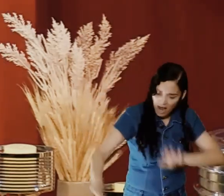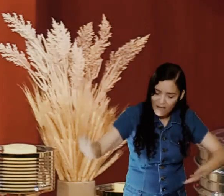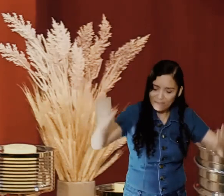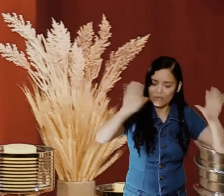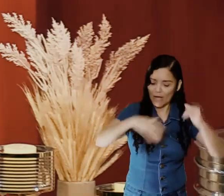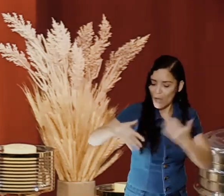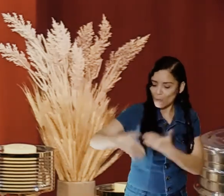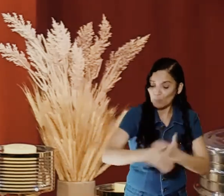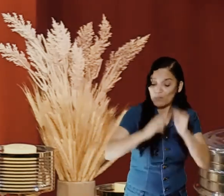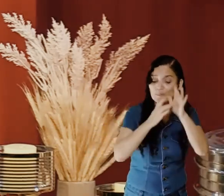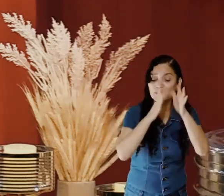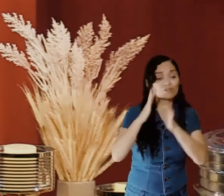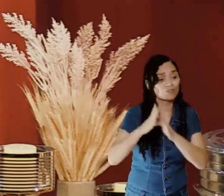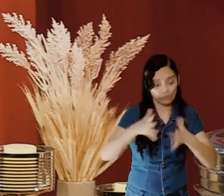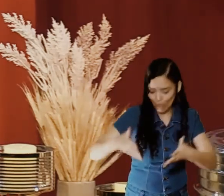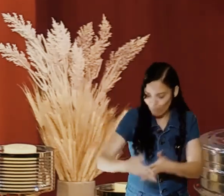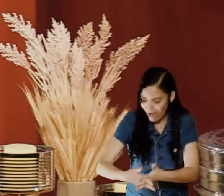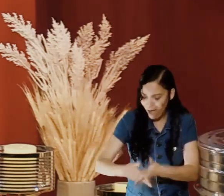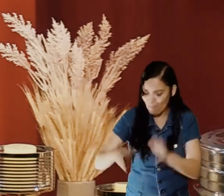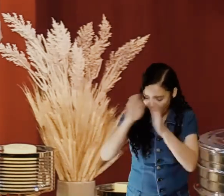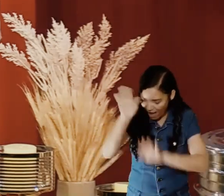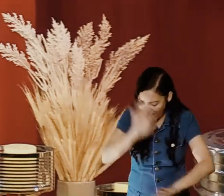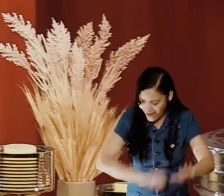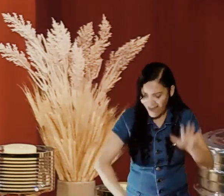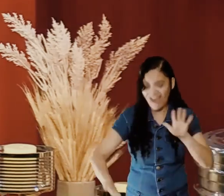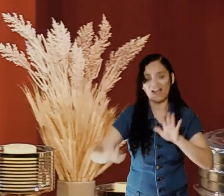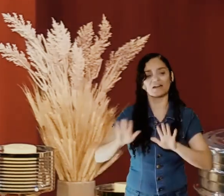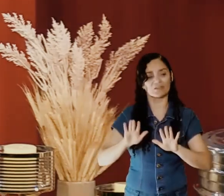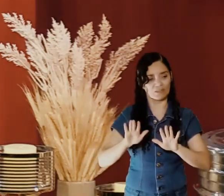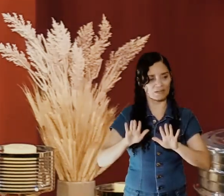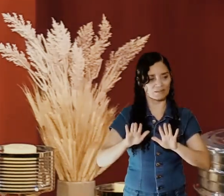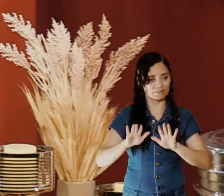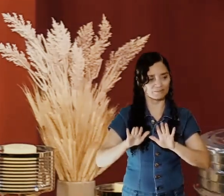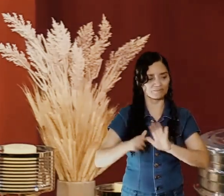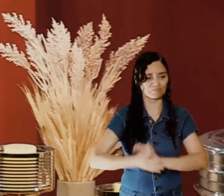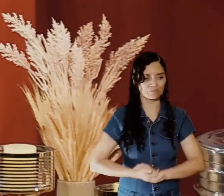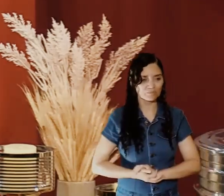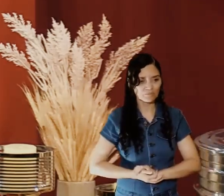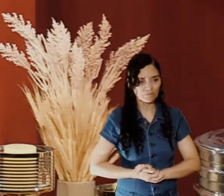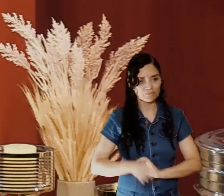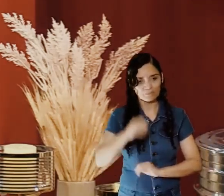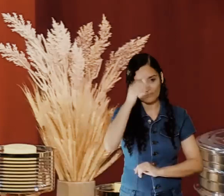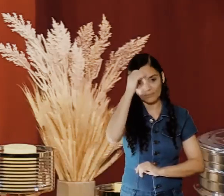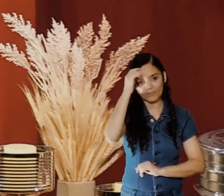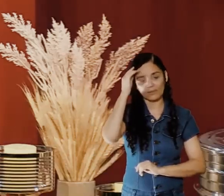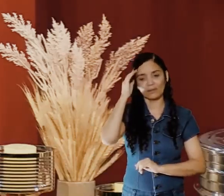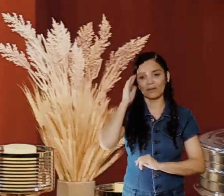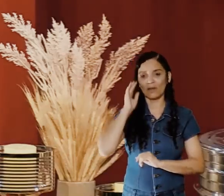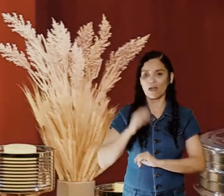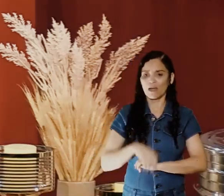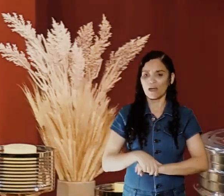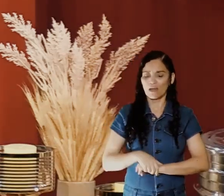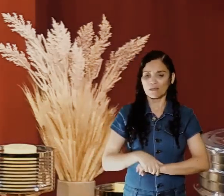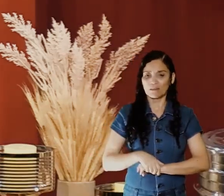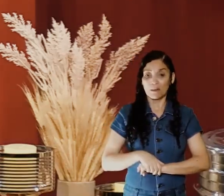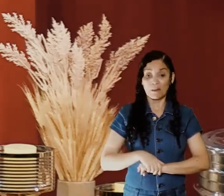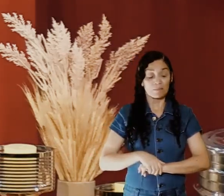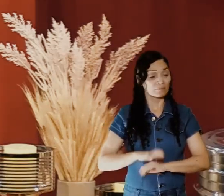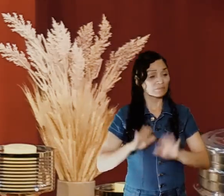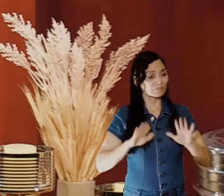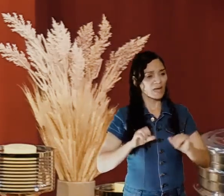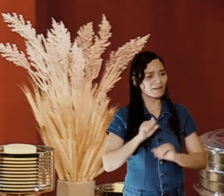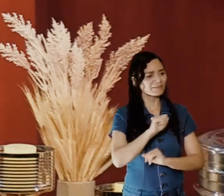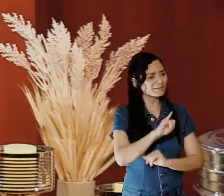Deus, nós somos levados a louvar e adorar ao Senhor. Não é possível, meu irmão, você dizer que